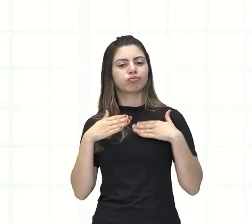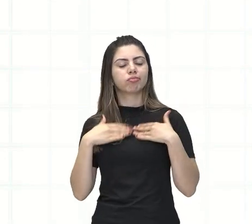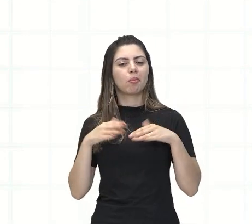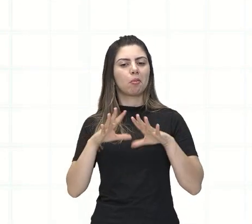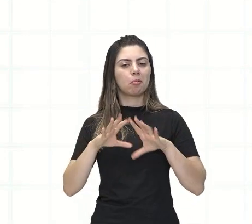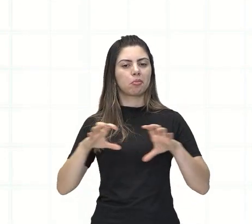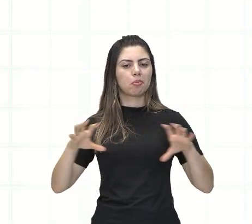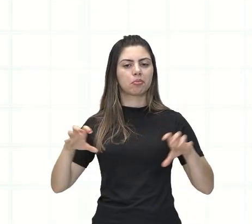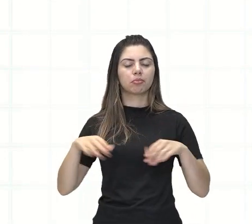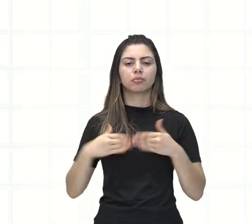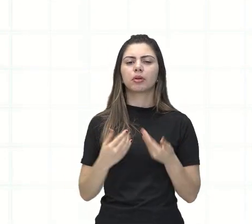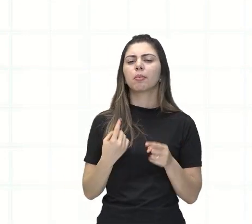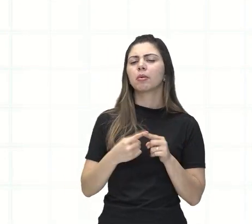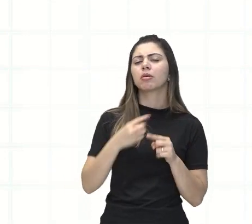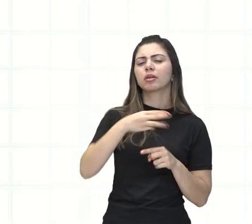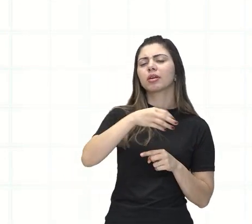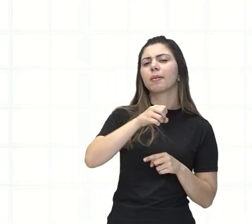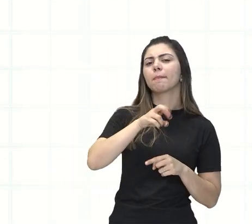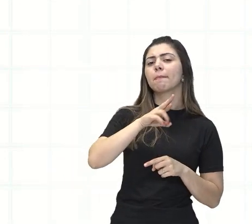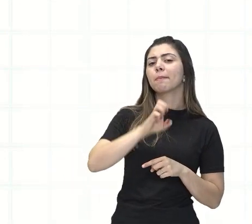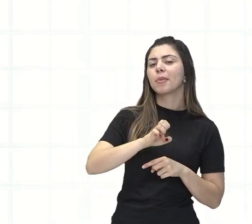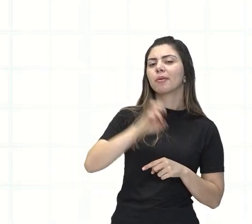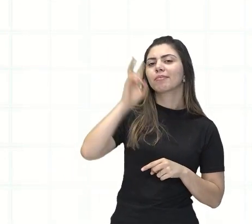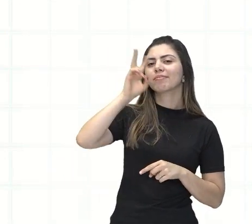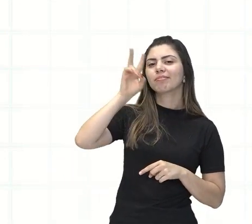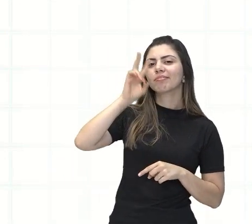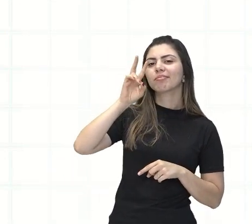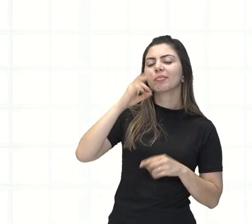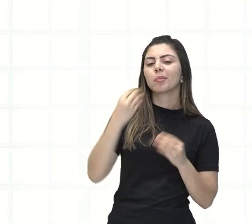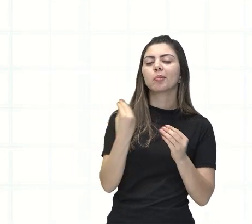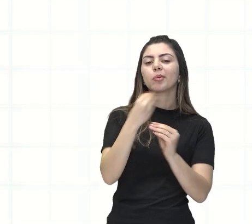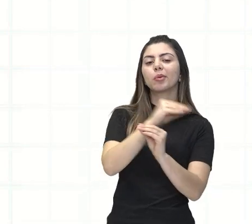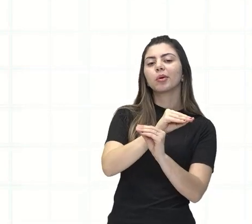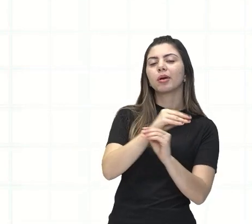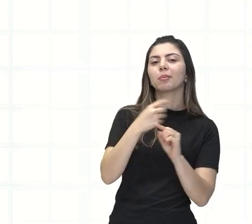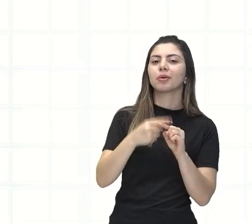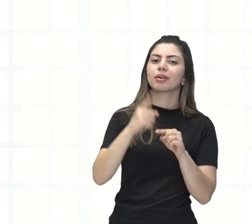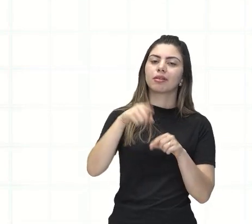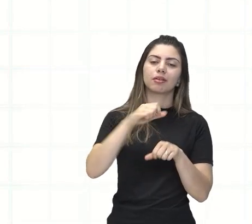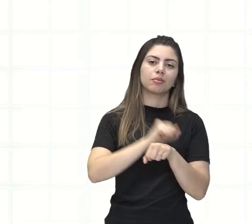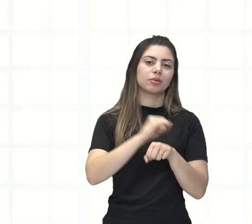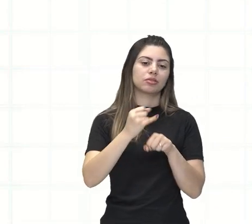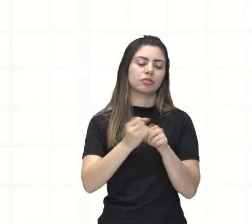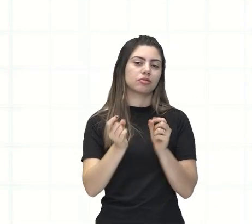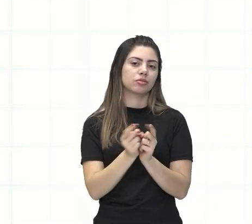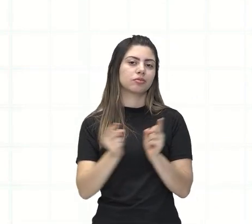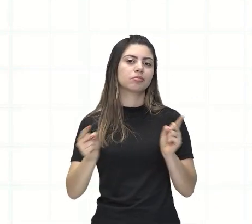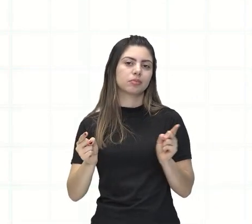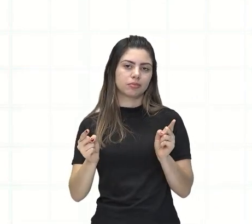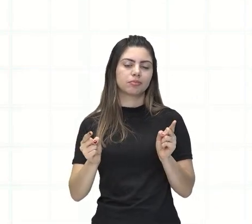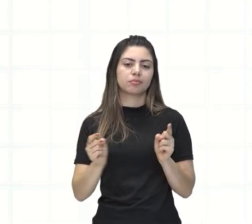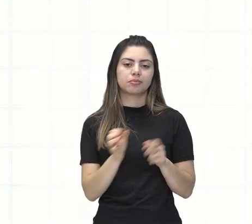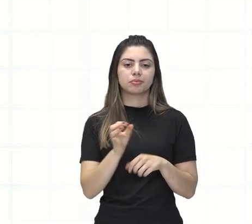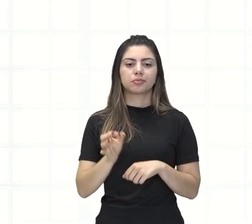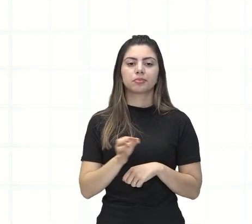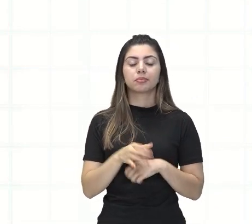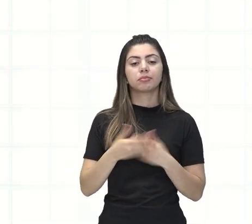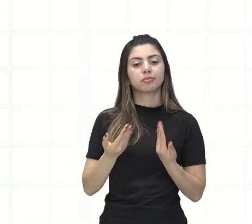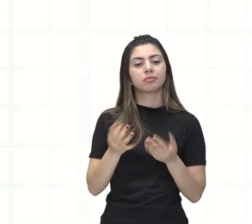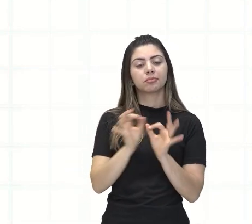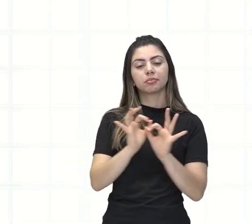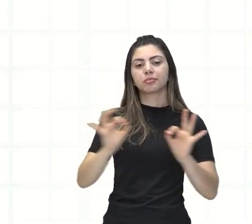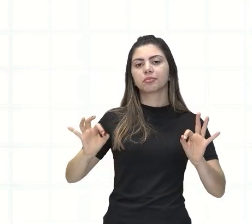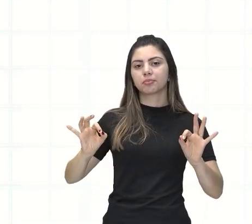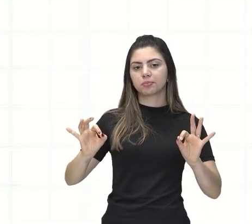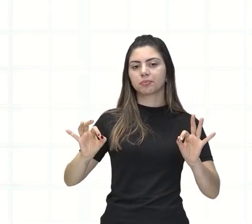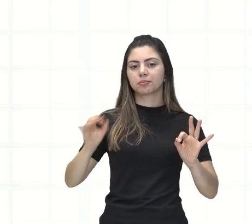colocou o more antes dele e não fez alteração? Porque ele é um adjetivo maior, mais extenso, né? E aqui a frase está dizendo